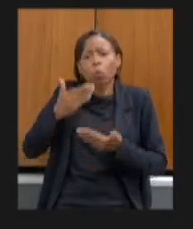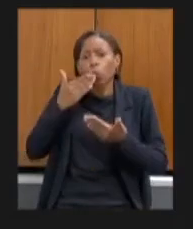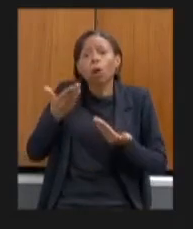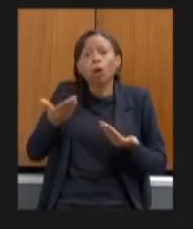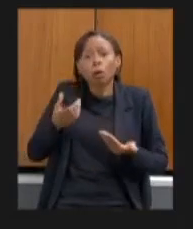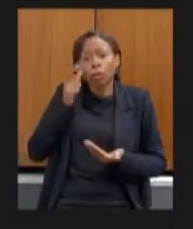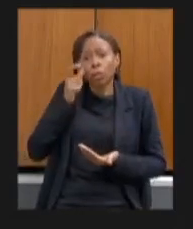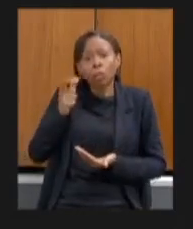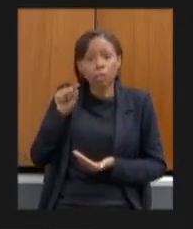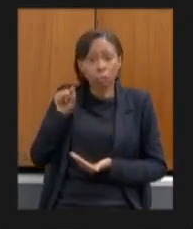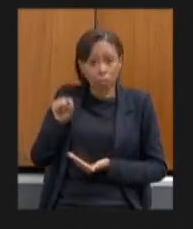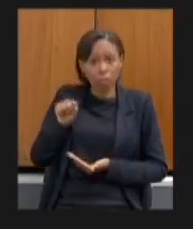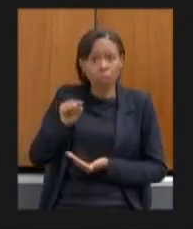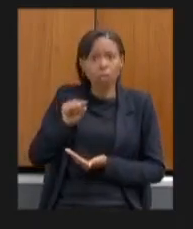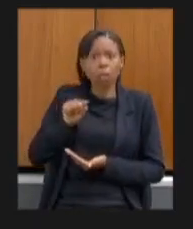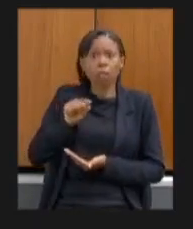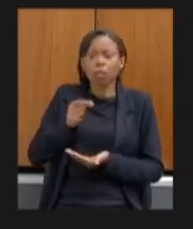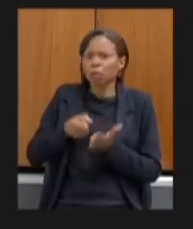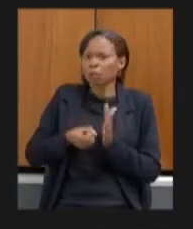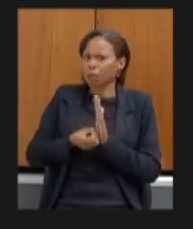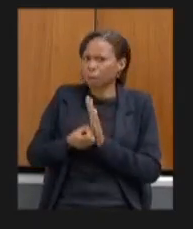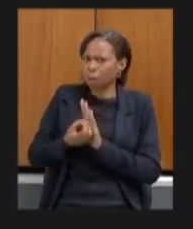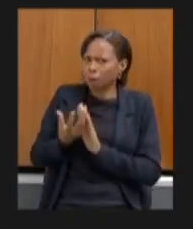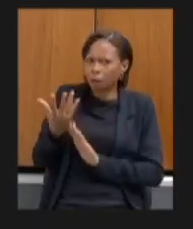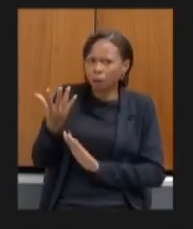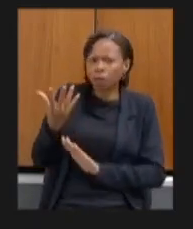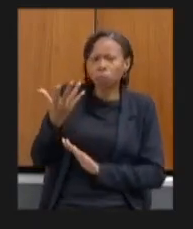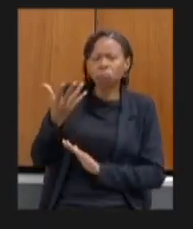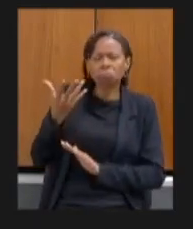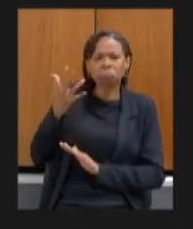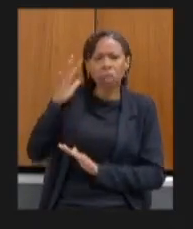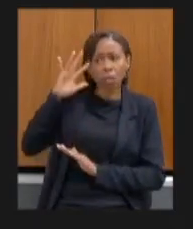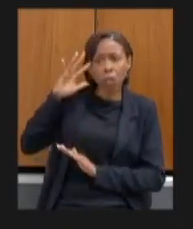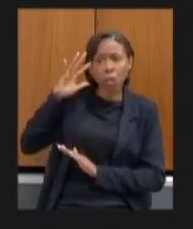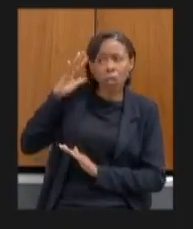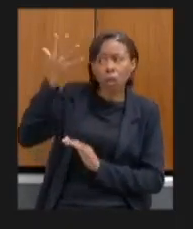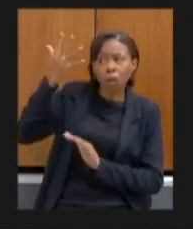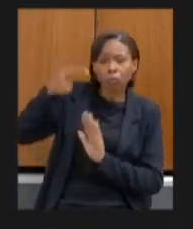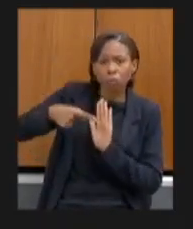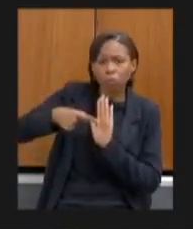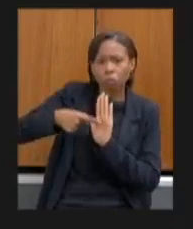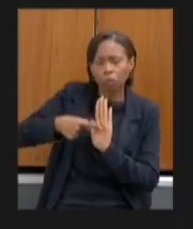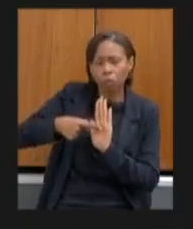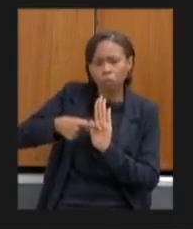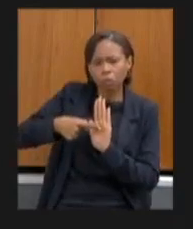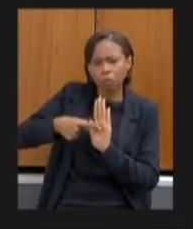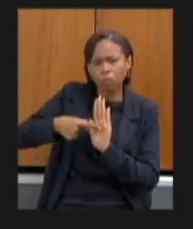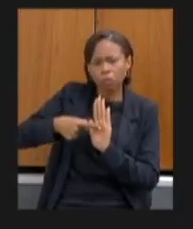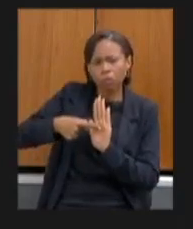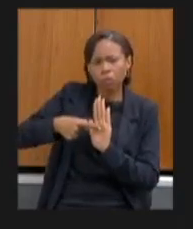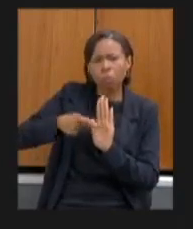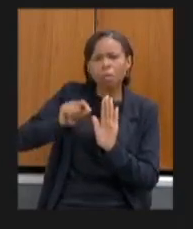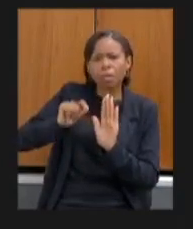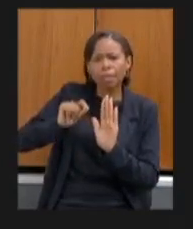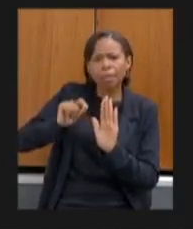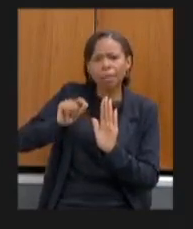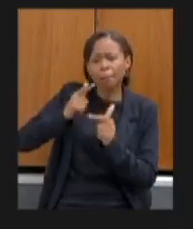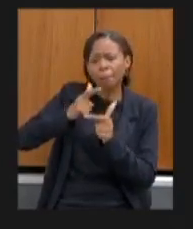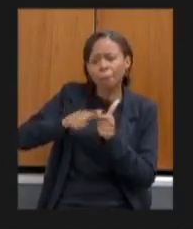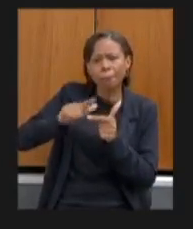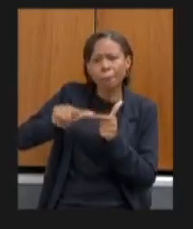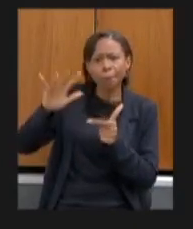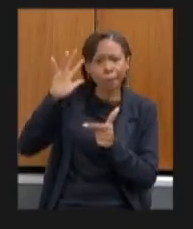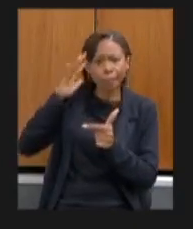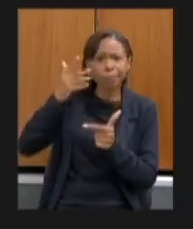apresentam soluções ou algumas das soluções como forma realmente de resolver problemas, seja de